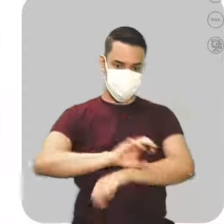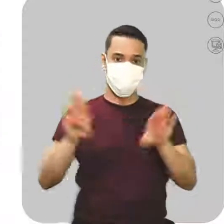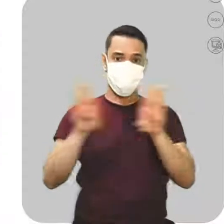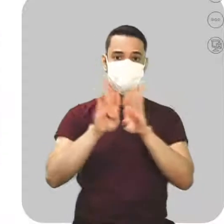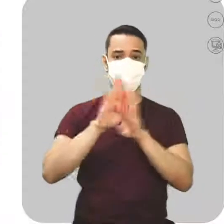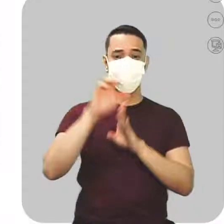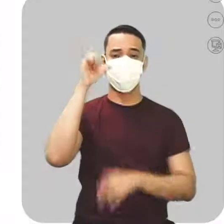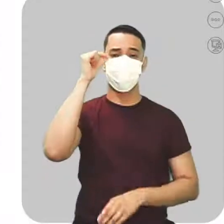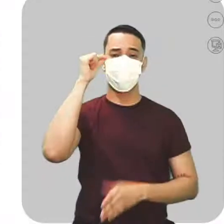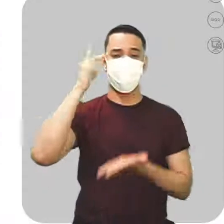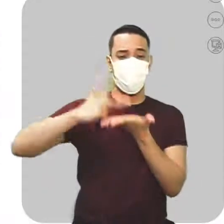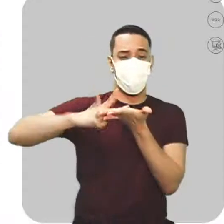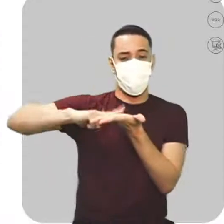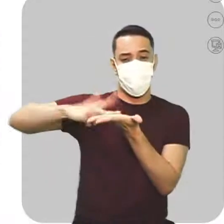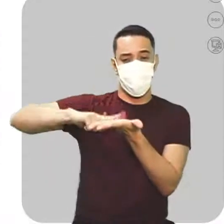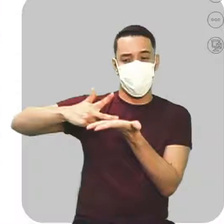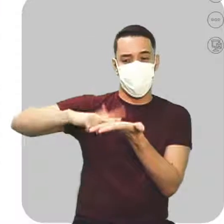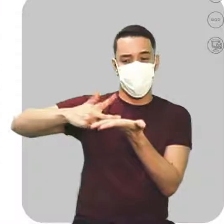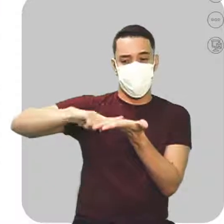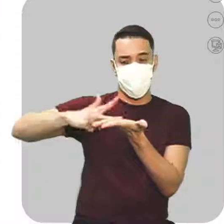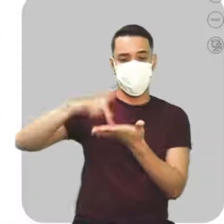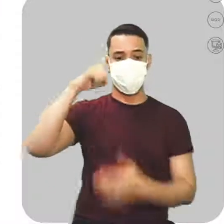sono, dificuldades